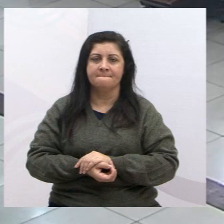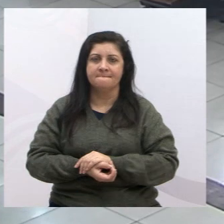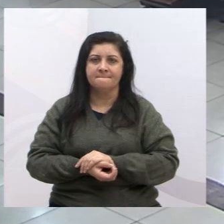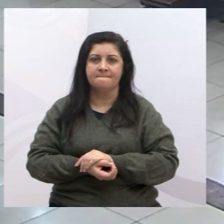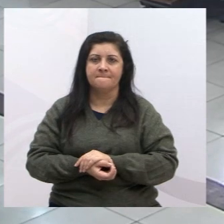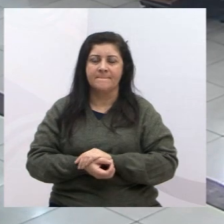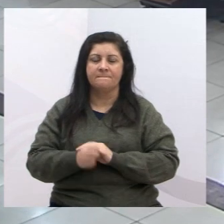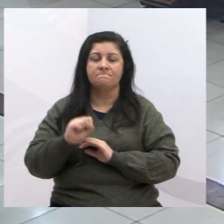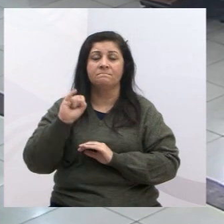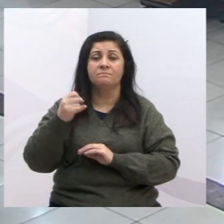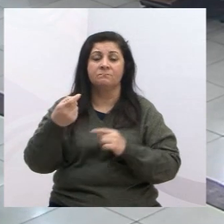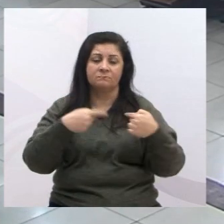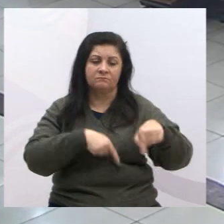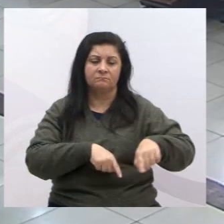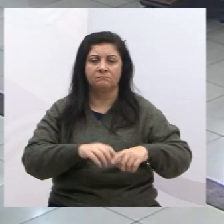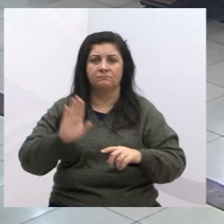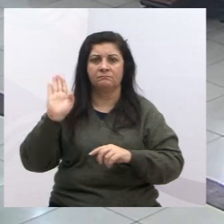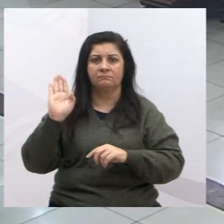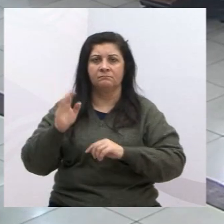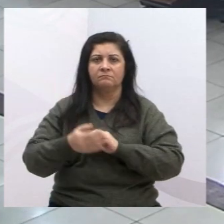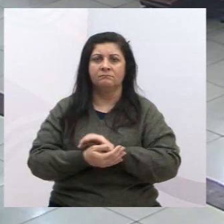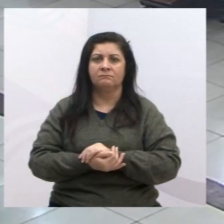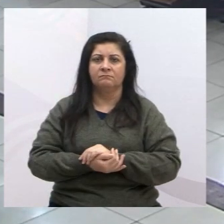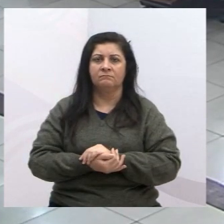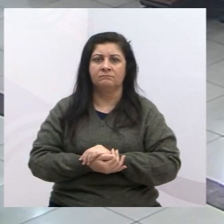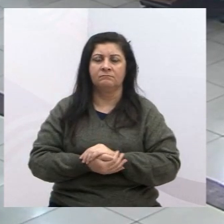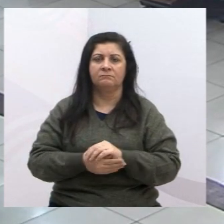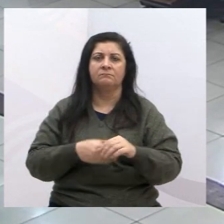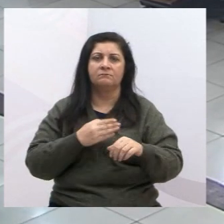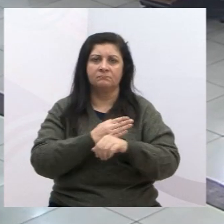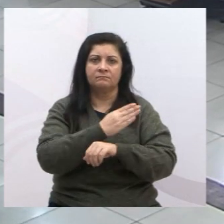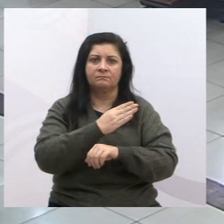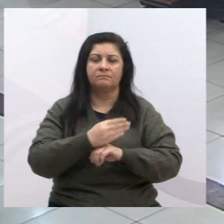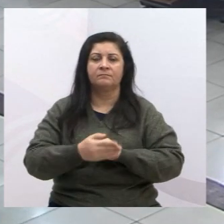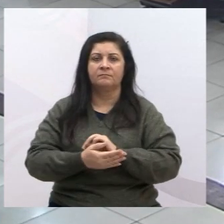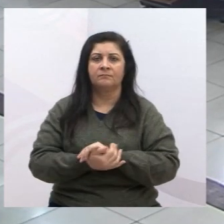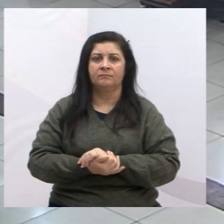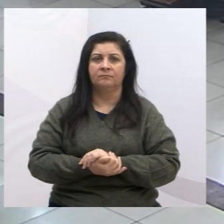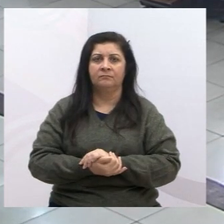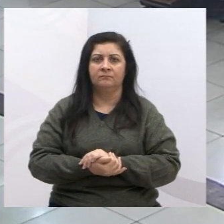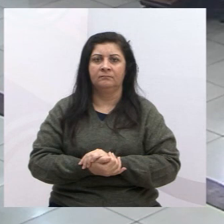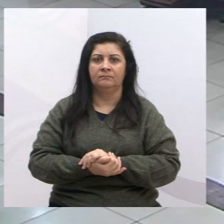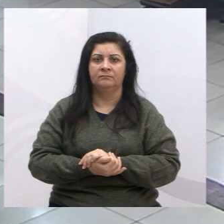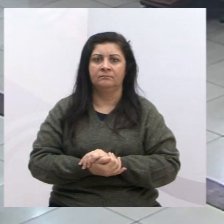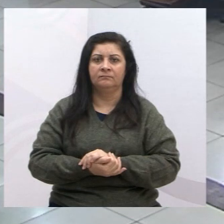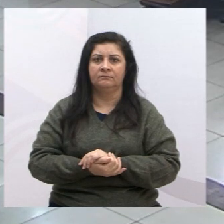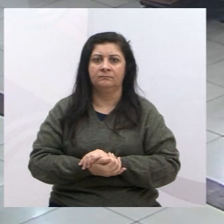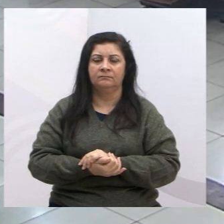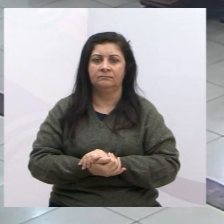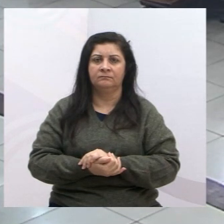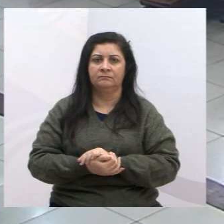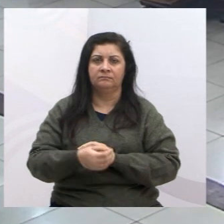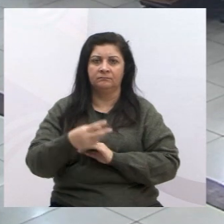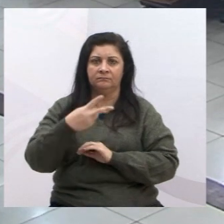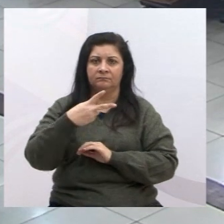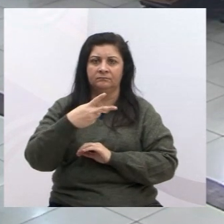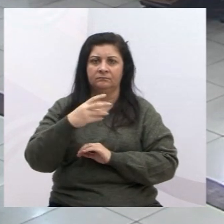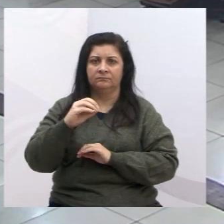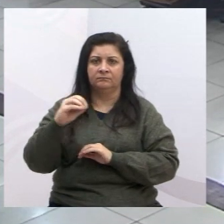Requerimento está em votação. Os contrários, por favor, se manifestem levantando os braços. Requerimento aprovado. Próximo requerimento.